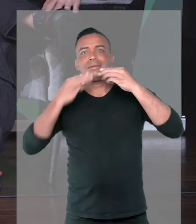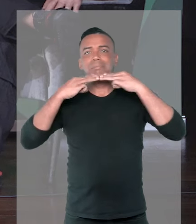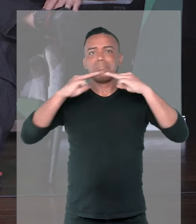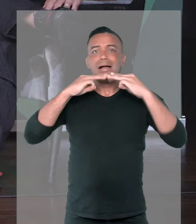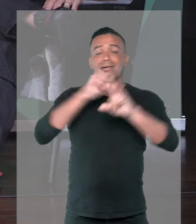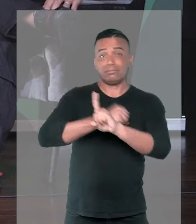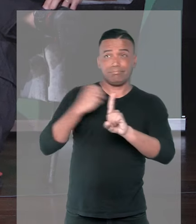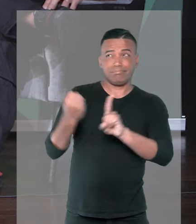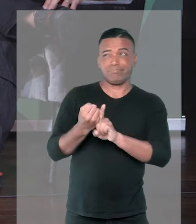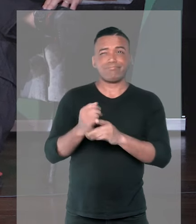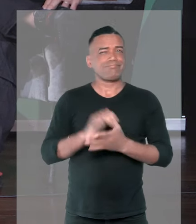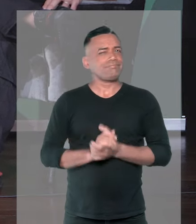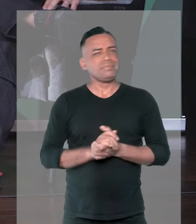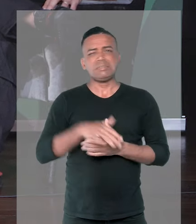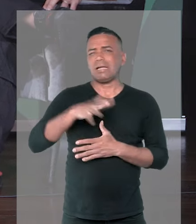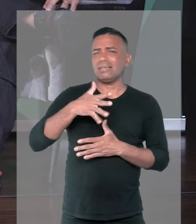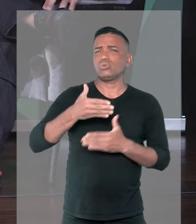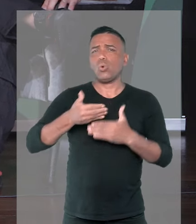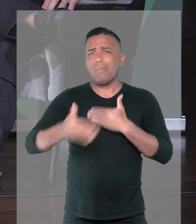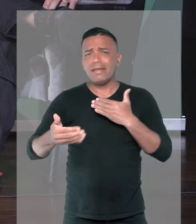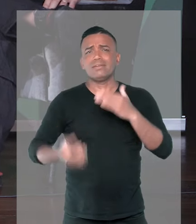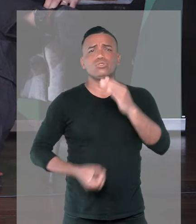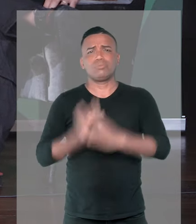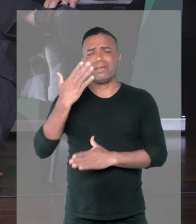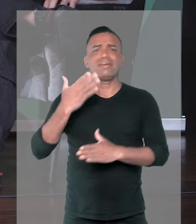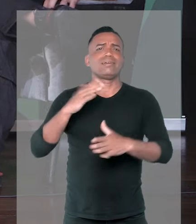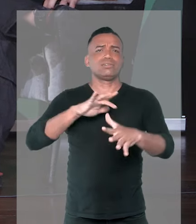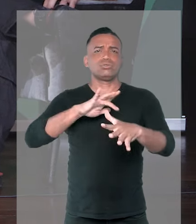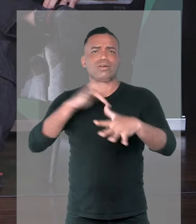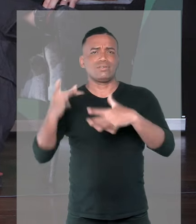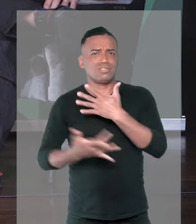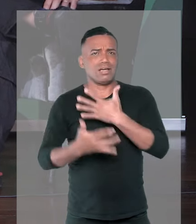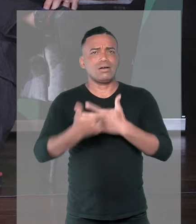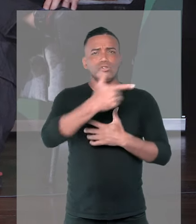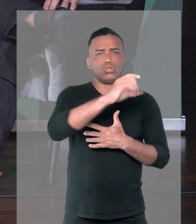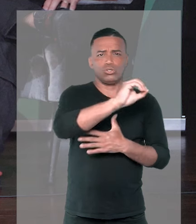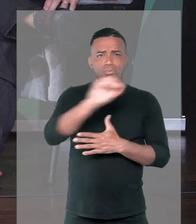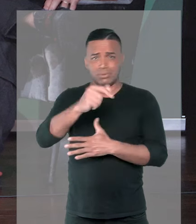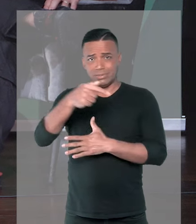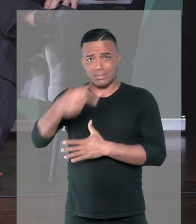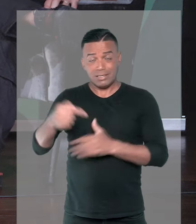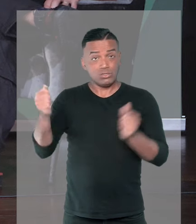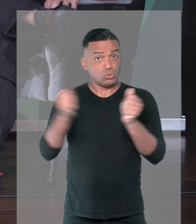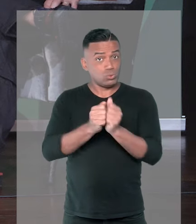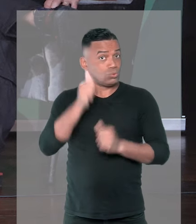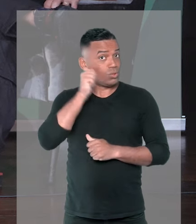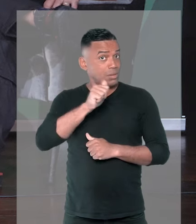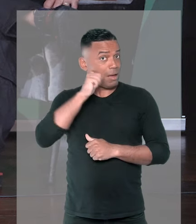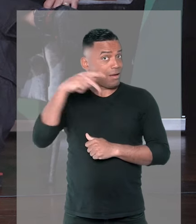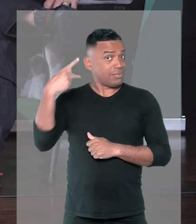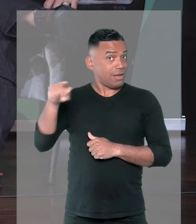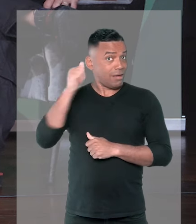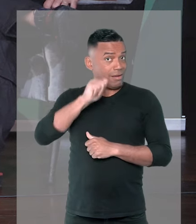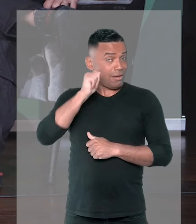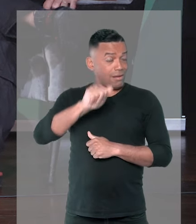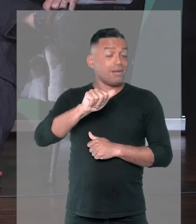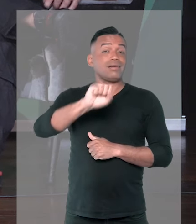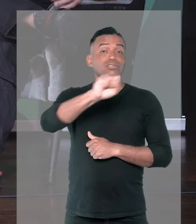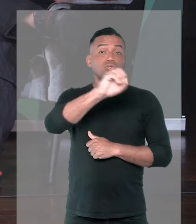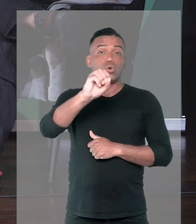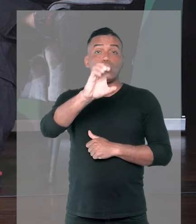no começo das das redes sociais em 2007 com a irmã dela com Socorro Macedo e